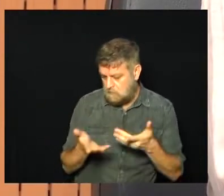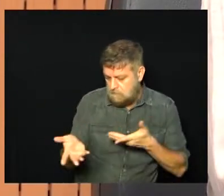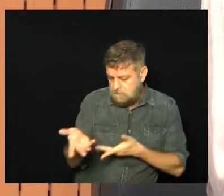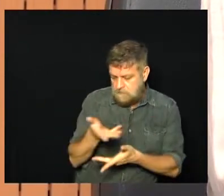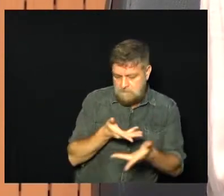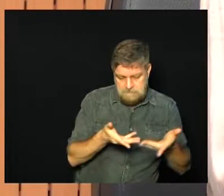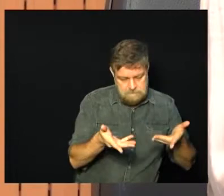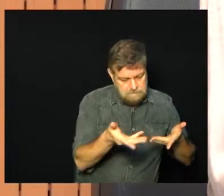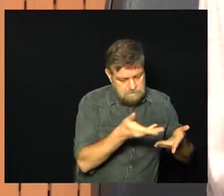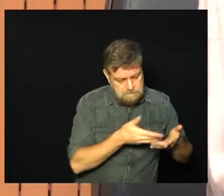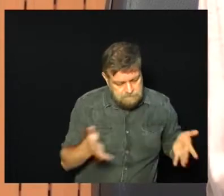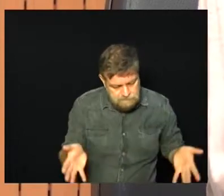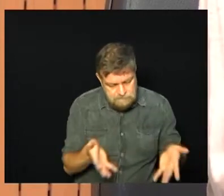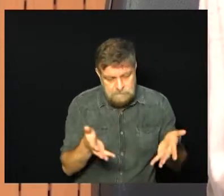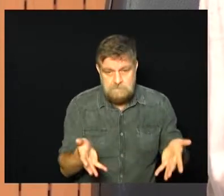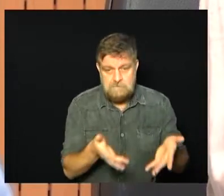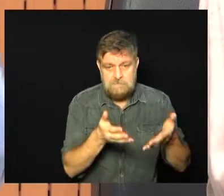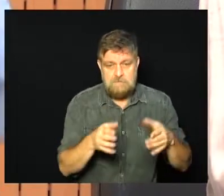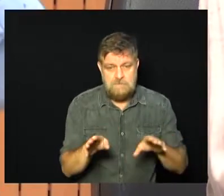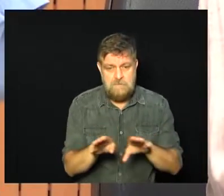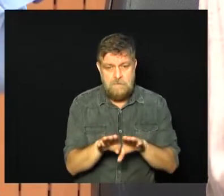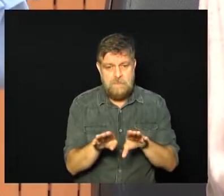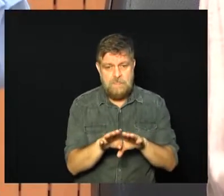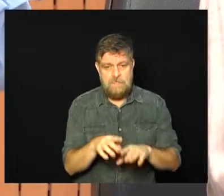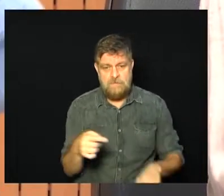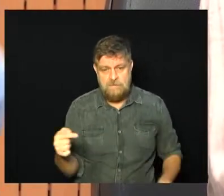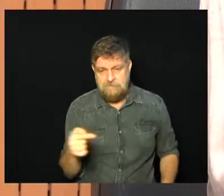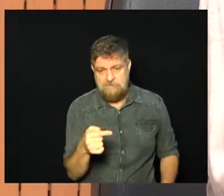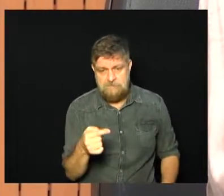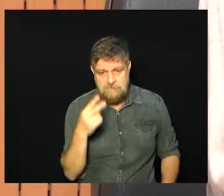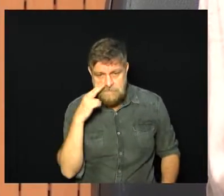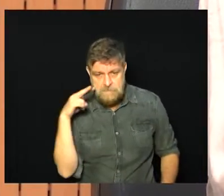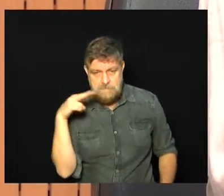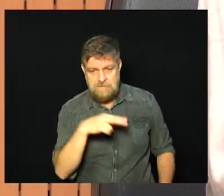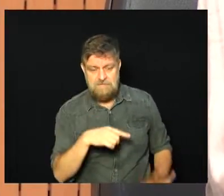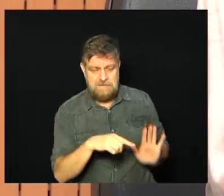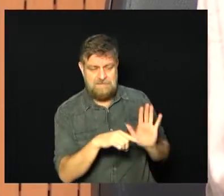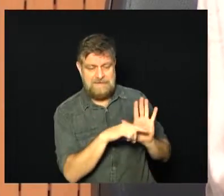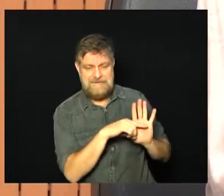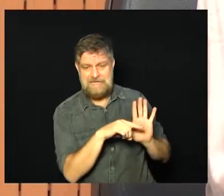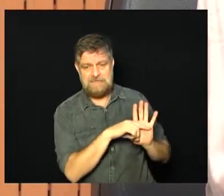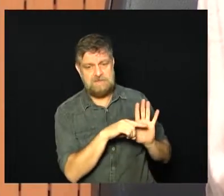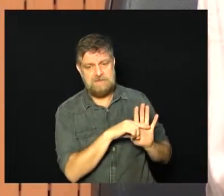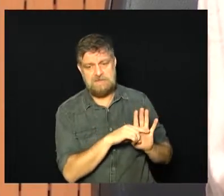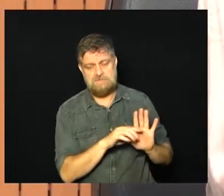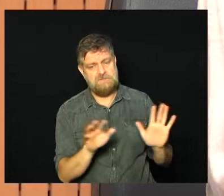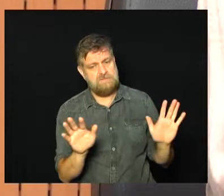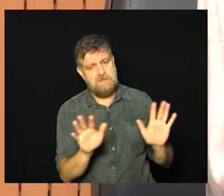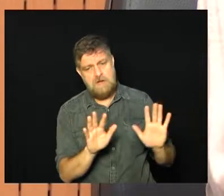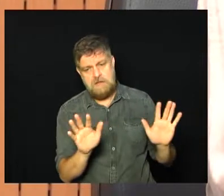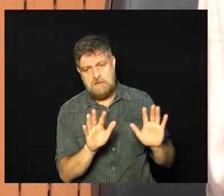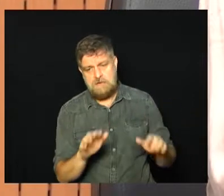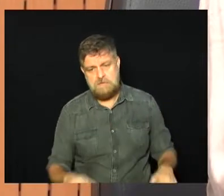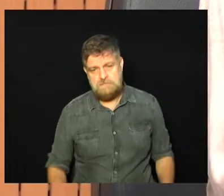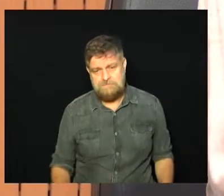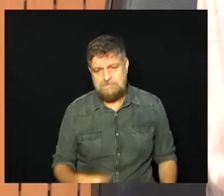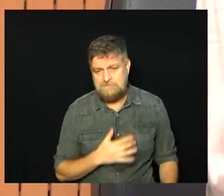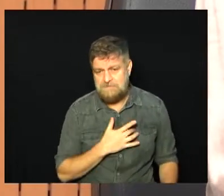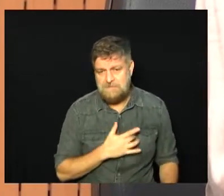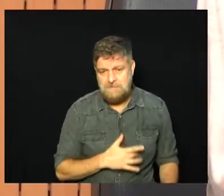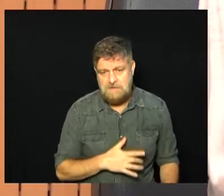lazer, fosse também visto de uma forma negativa. Eu, lamento